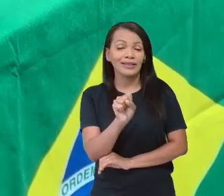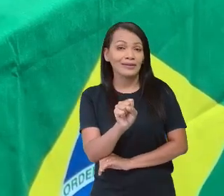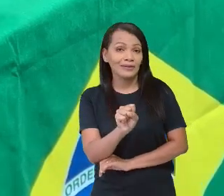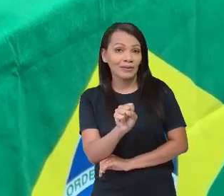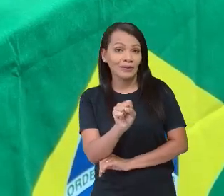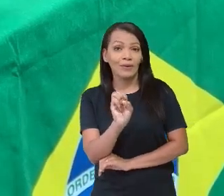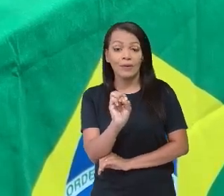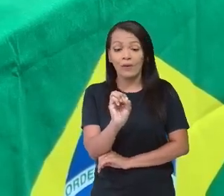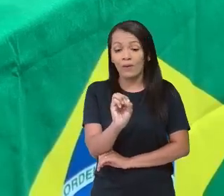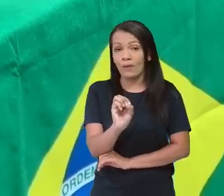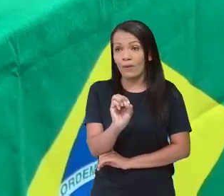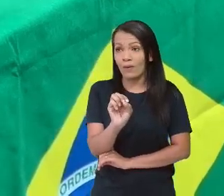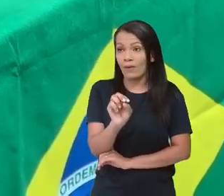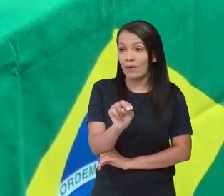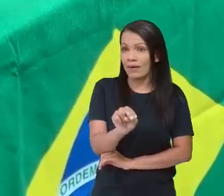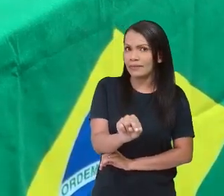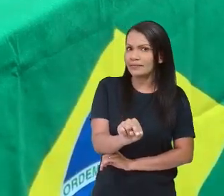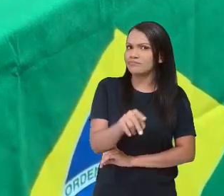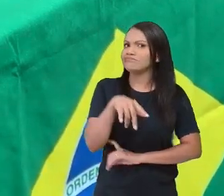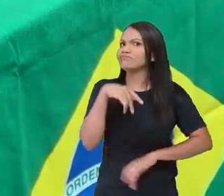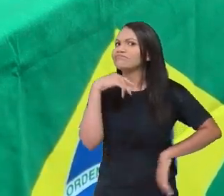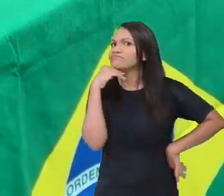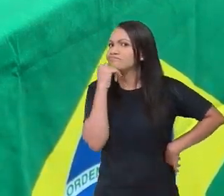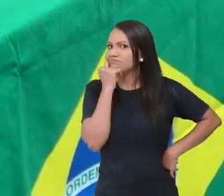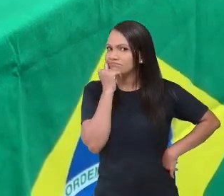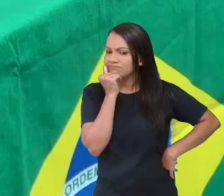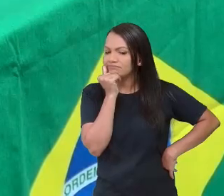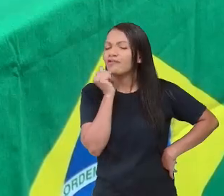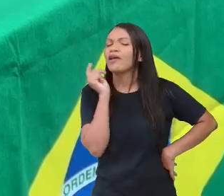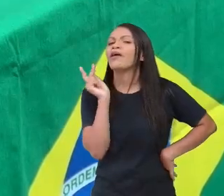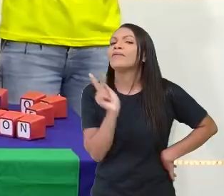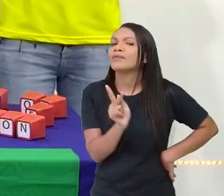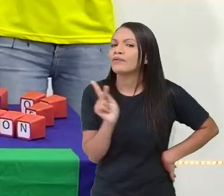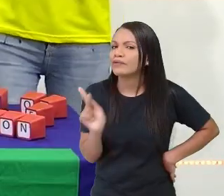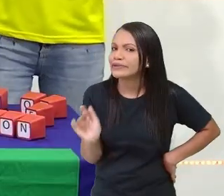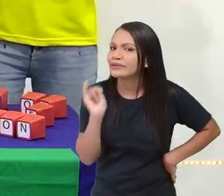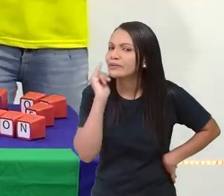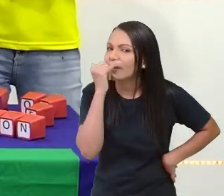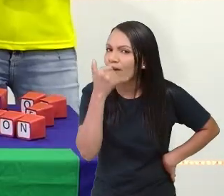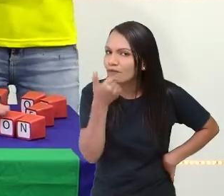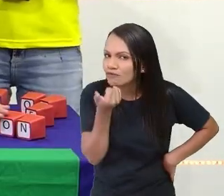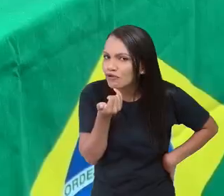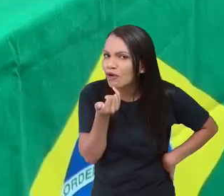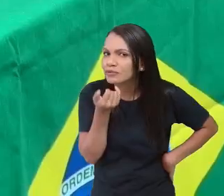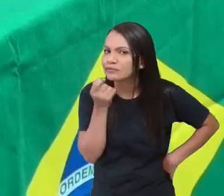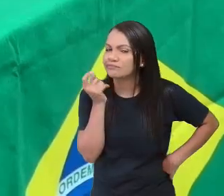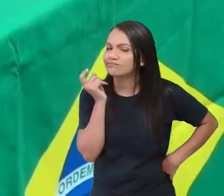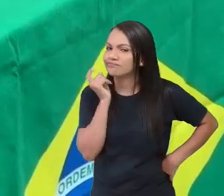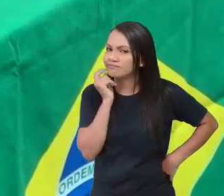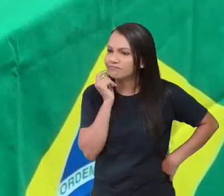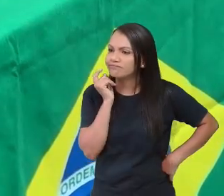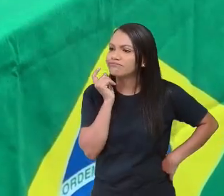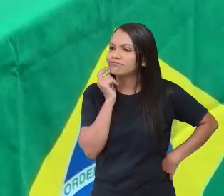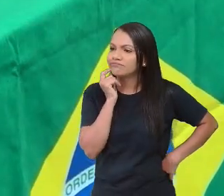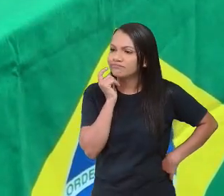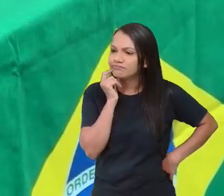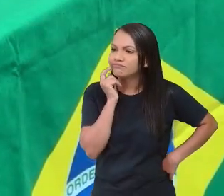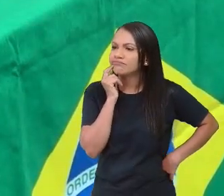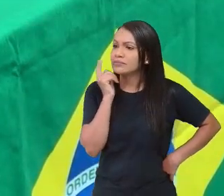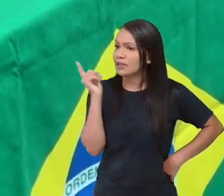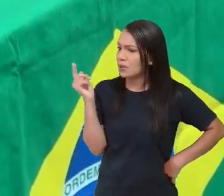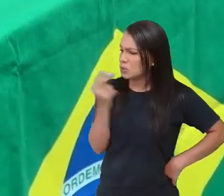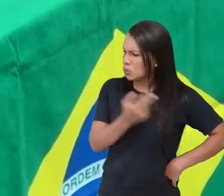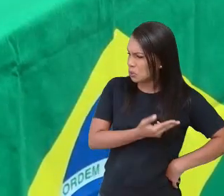S-O-N. Olha aí. Richard. Será que a professora Josi. Quero ver se eu não acertei. Será? O nome dele é muito